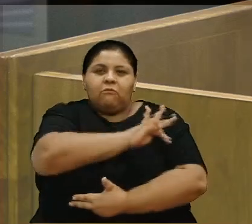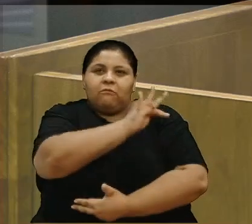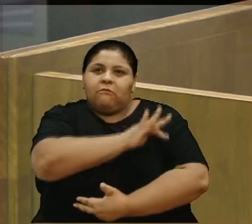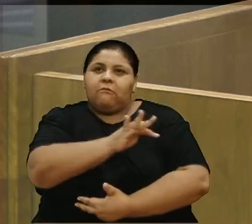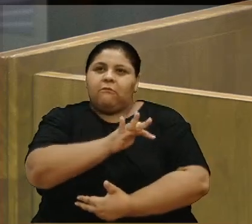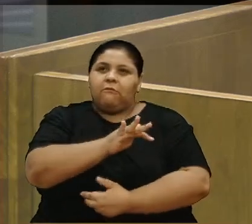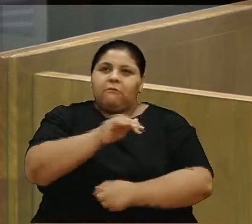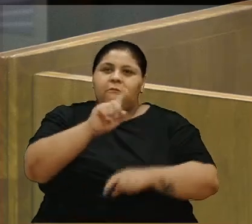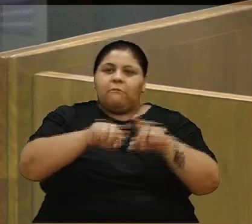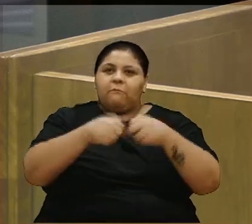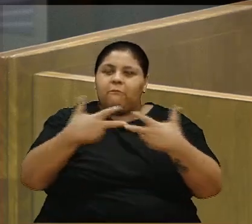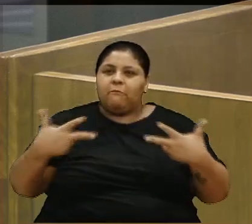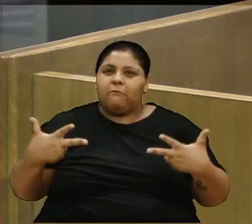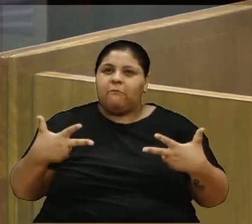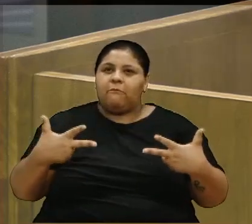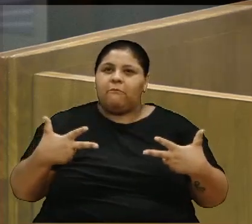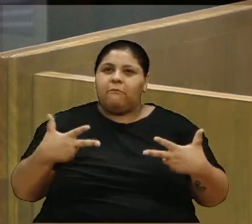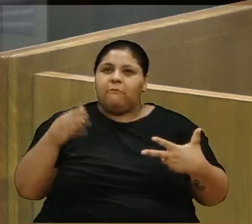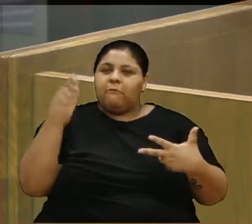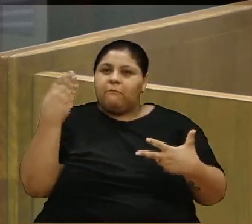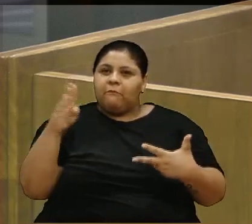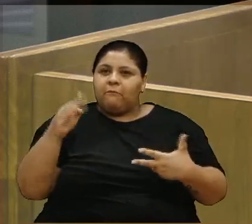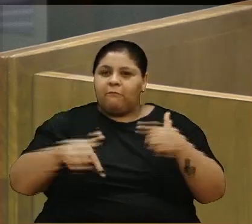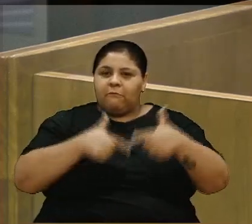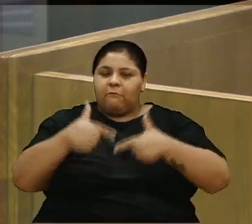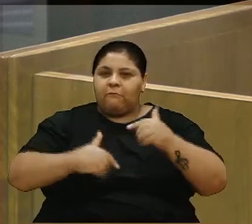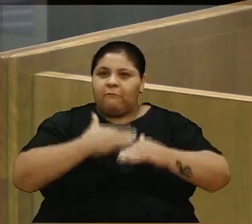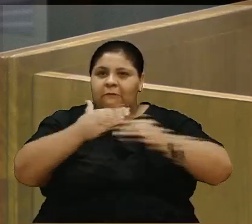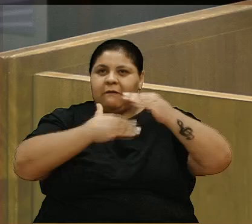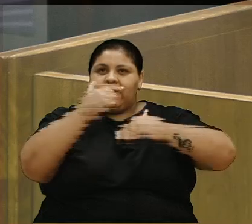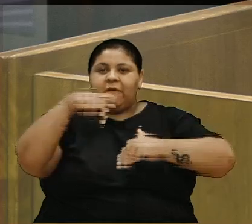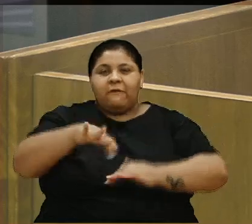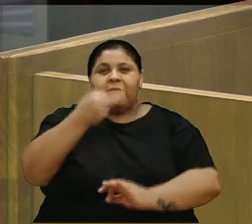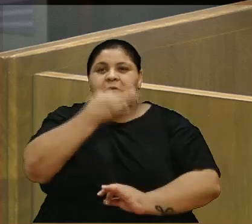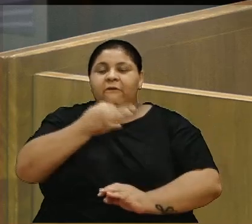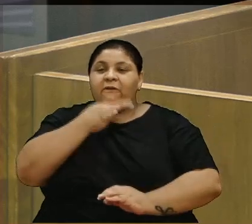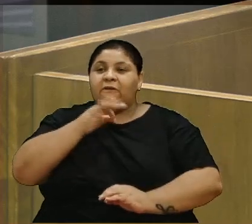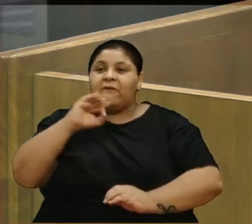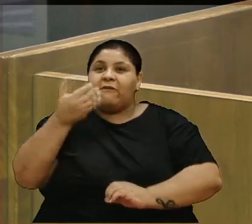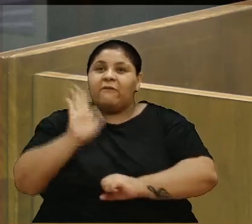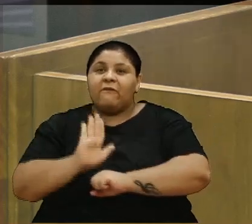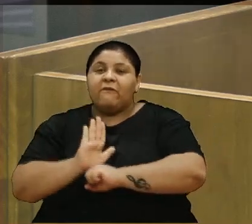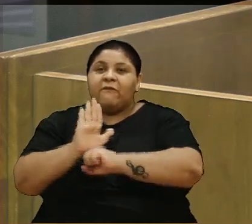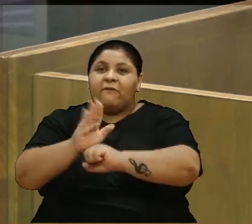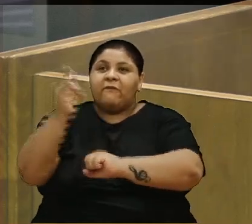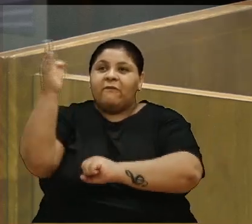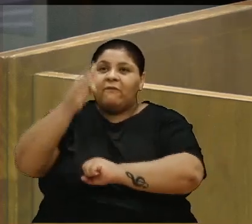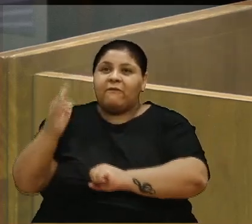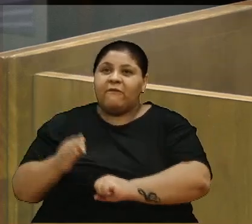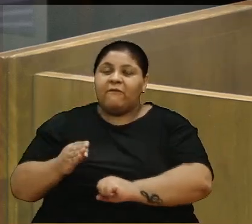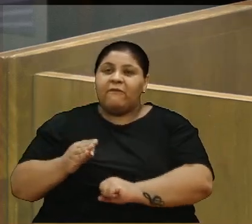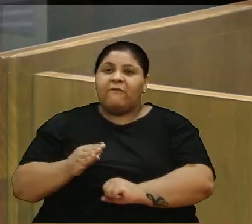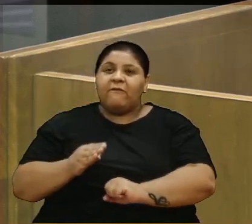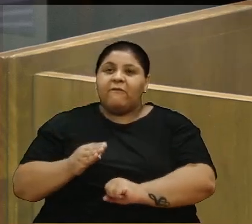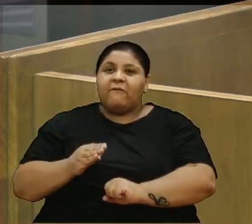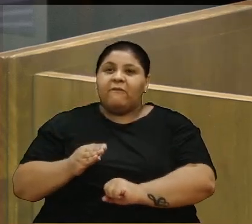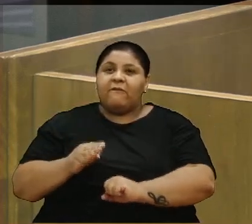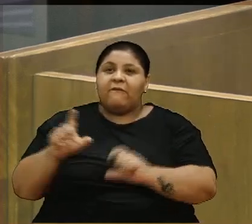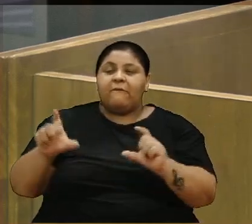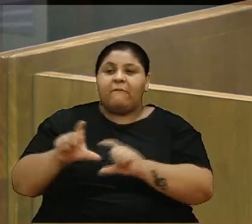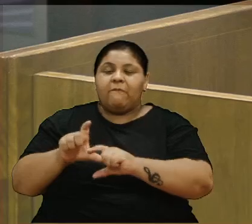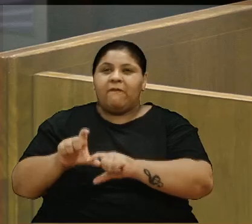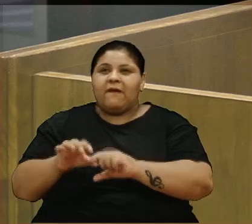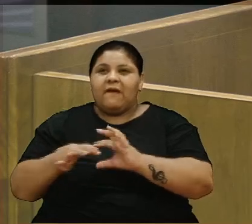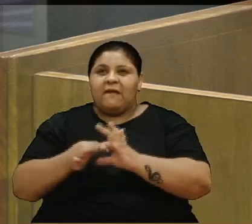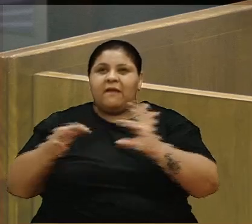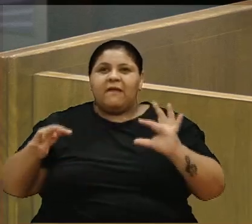biológicos e serviços que, desenvolvidos e fabricados aqui, ajudariam o Brasil a reduzir sua dependência externa e fortalecer o maior programa